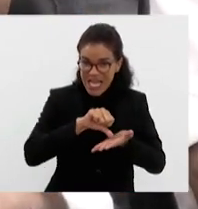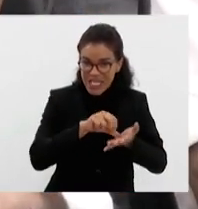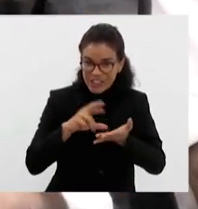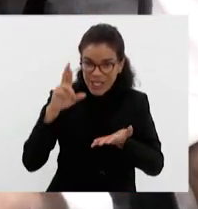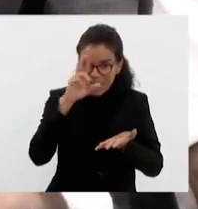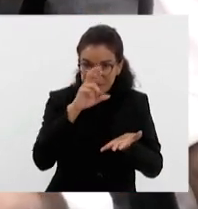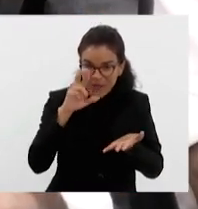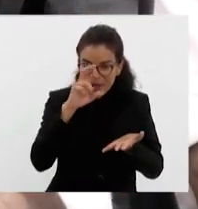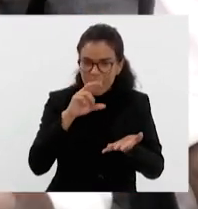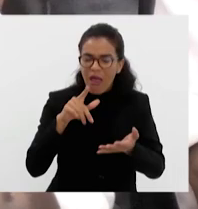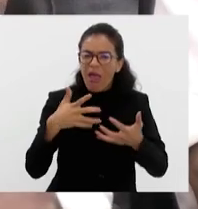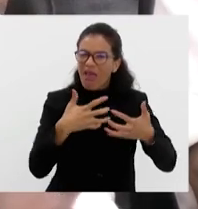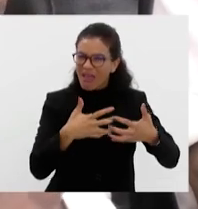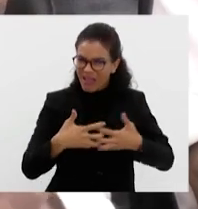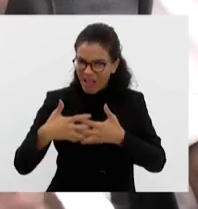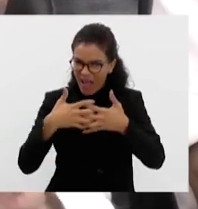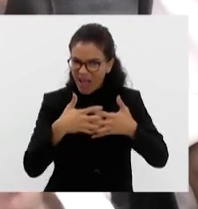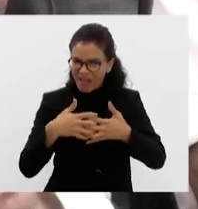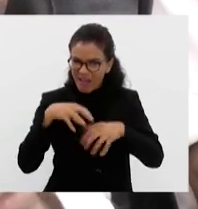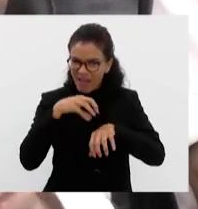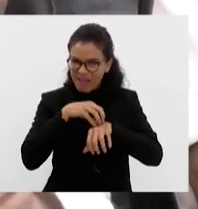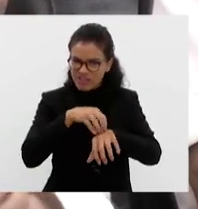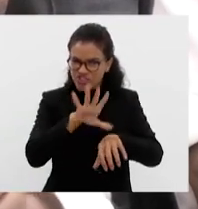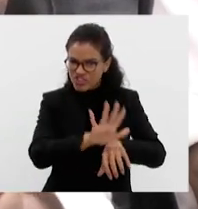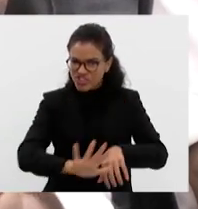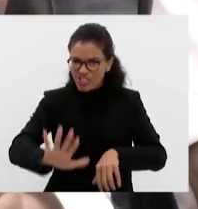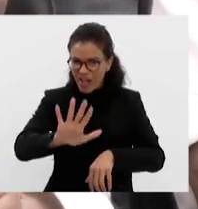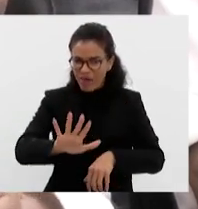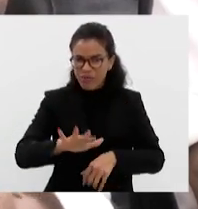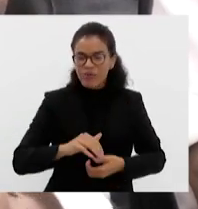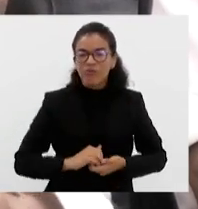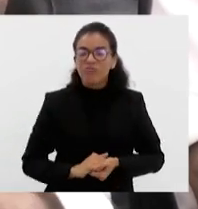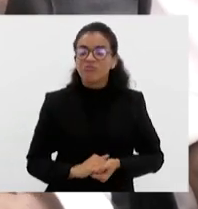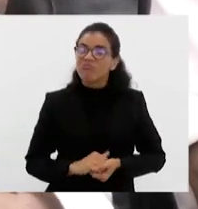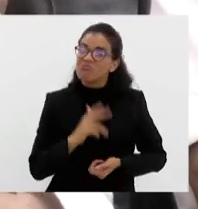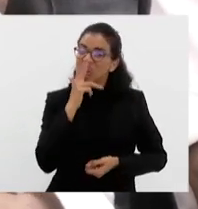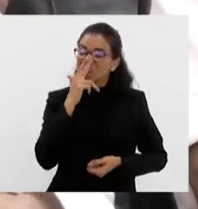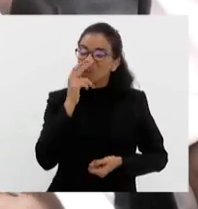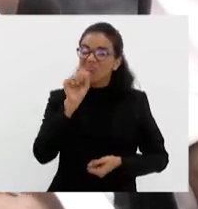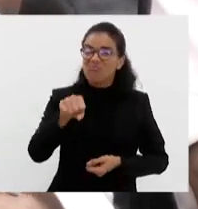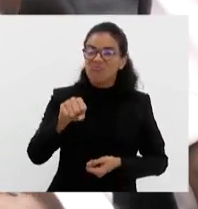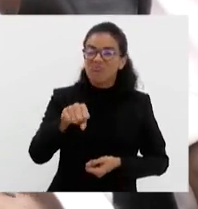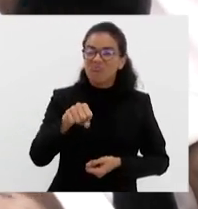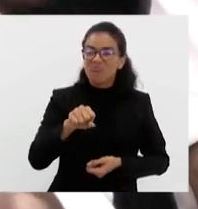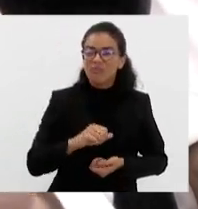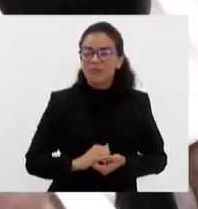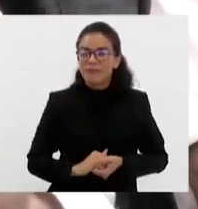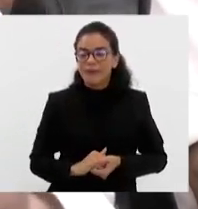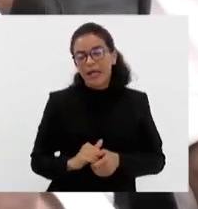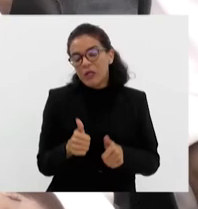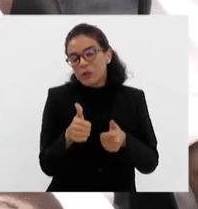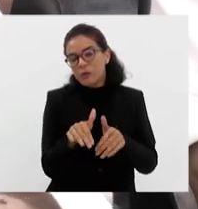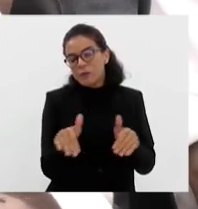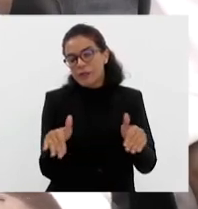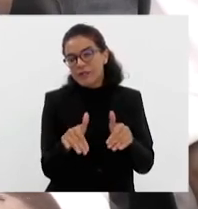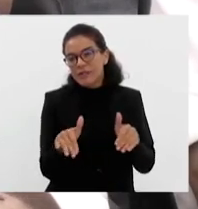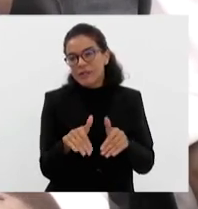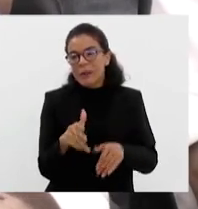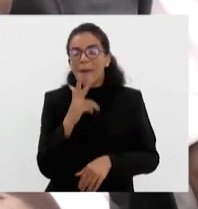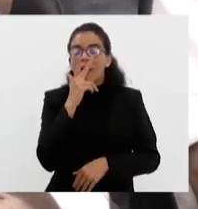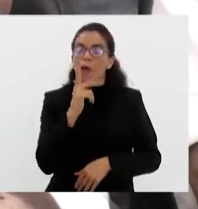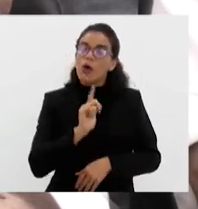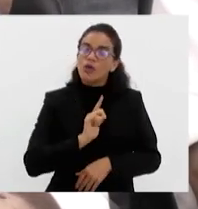cargas, transporte de cargas em geral? Sim, me parece que sim. Sim. Não, tudo bem. Porque eu tenho uma